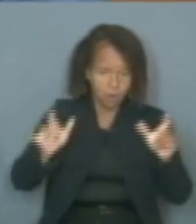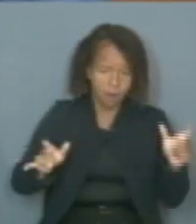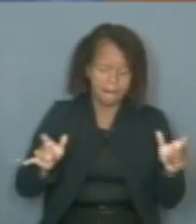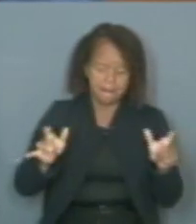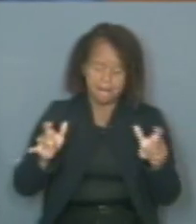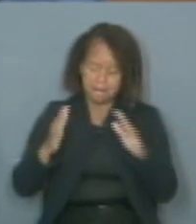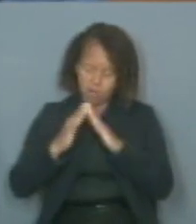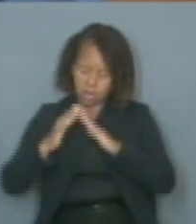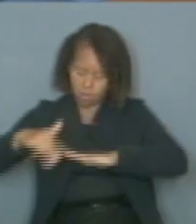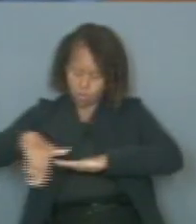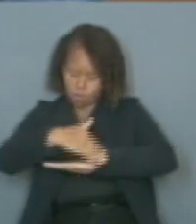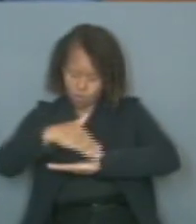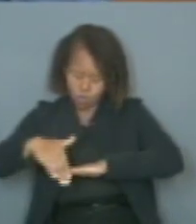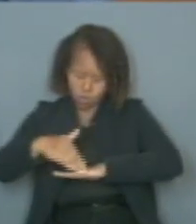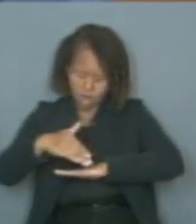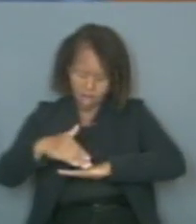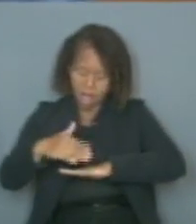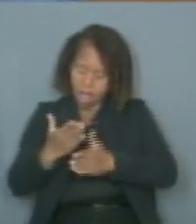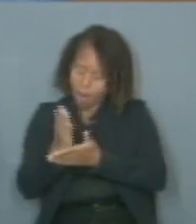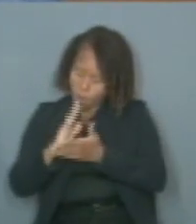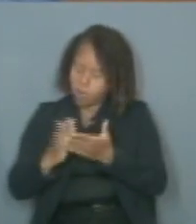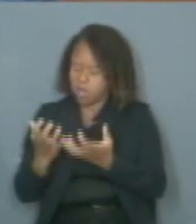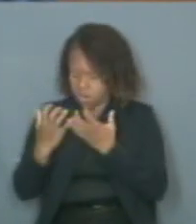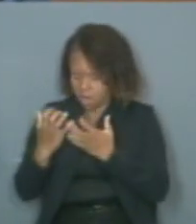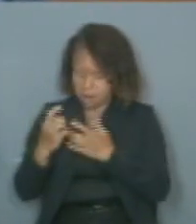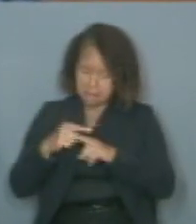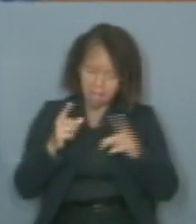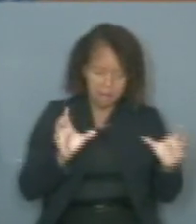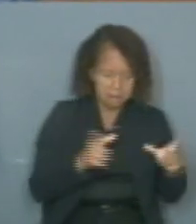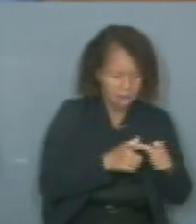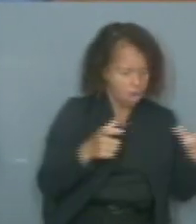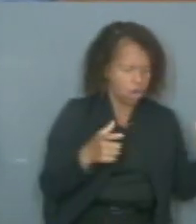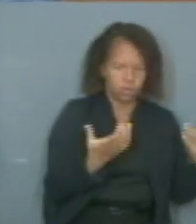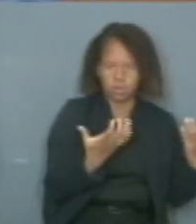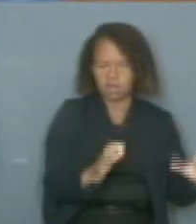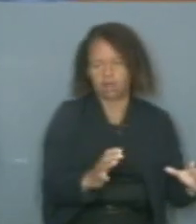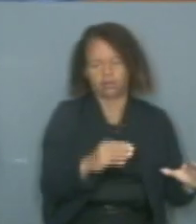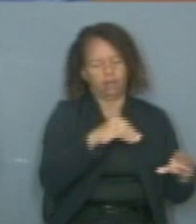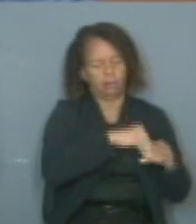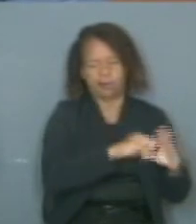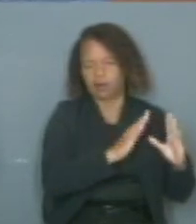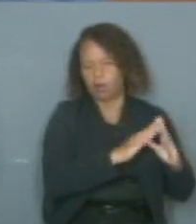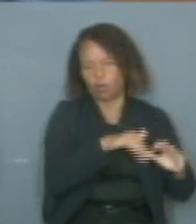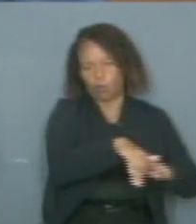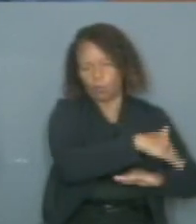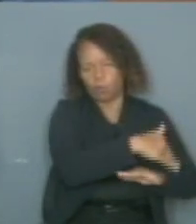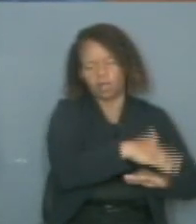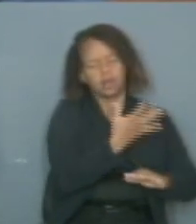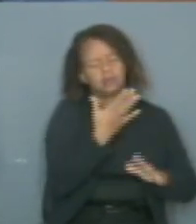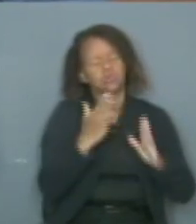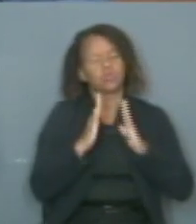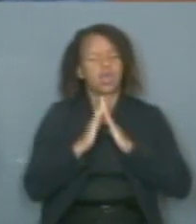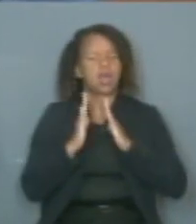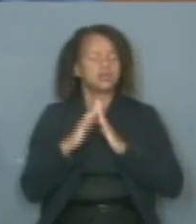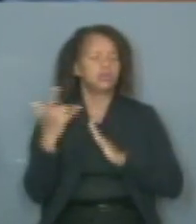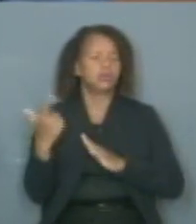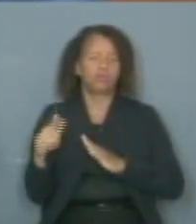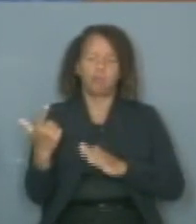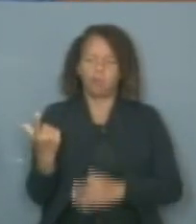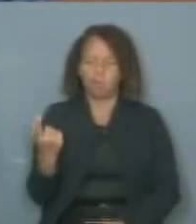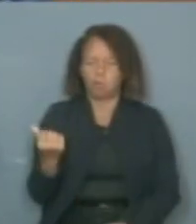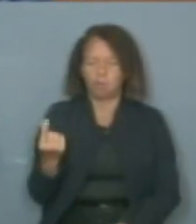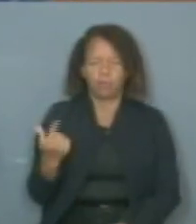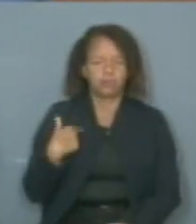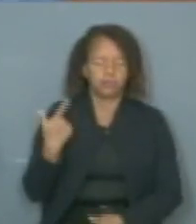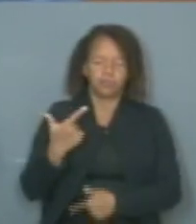rua, muitas são porque querem, mas a maioria não queria estar ali. A maioria queria estar na sua casa, mas às vezes não tem uma condição,